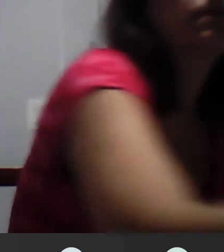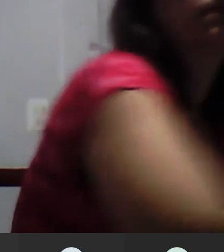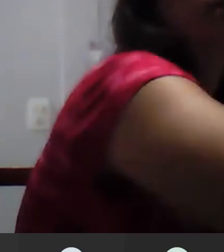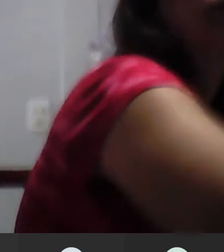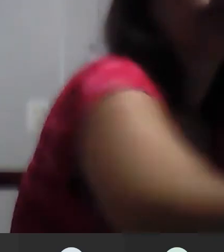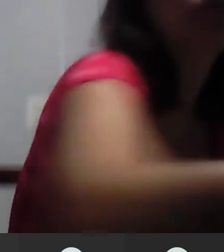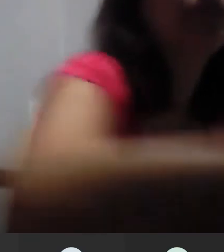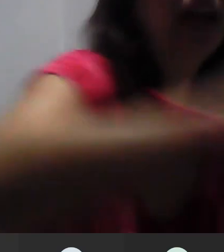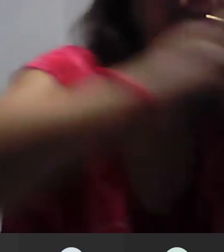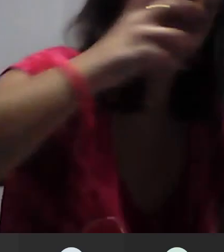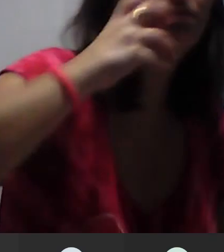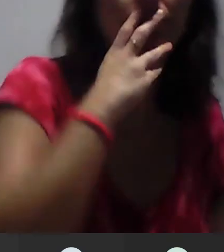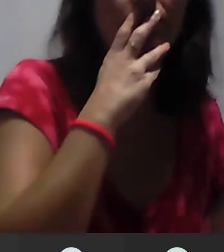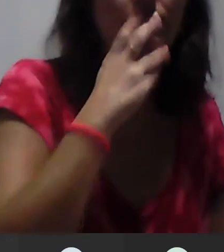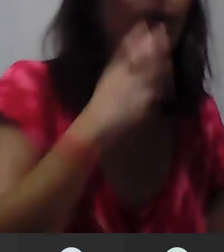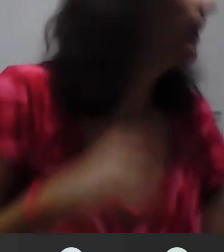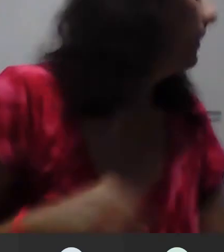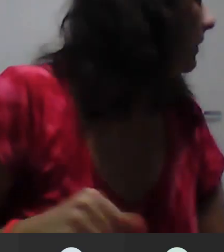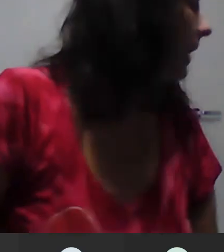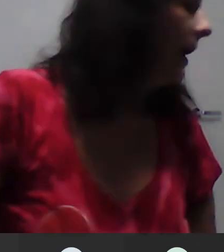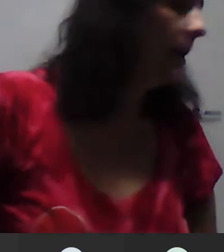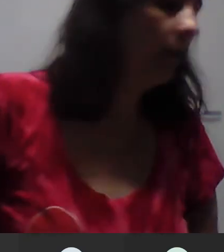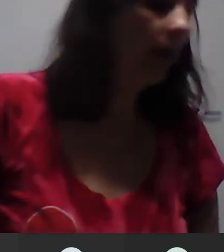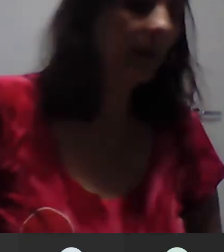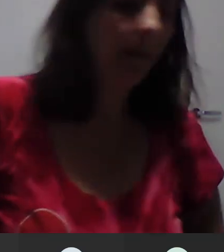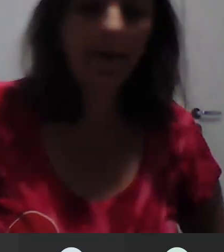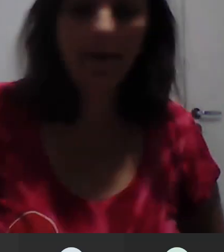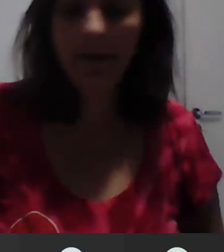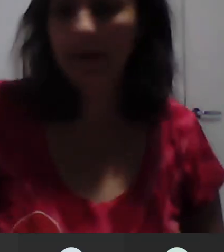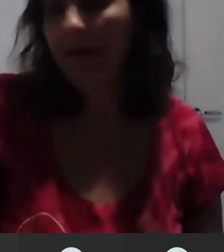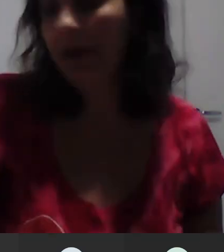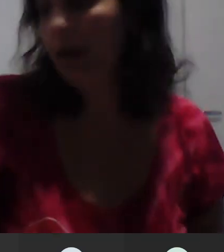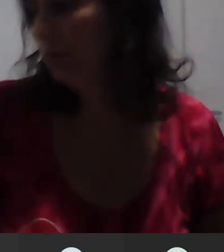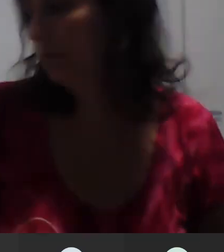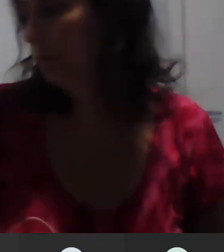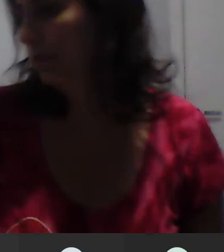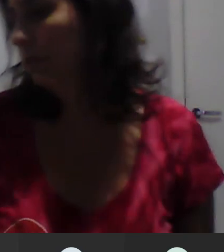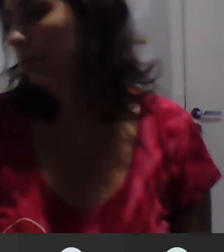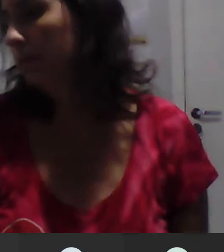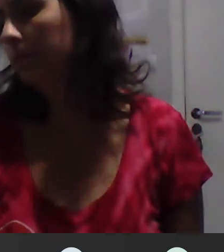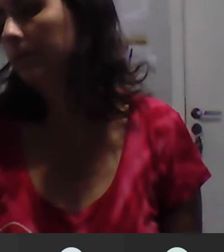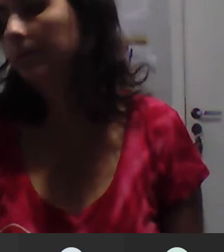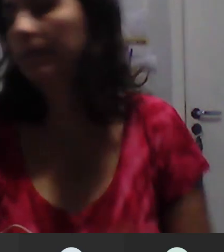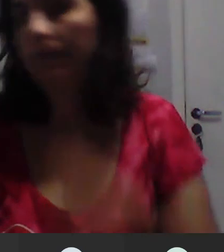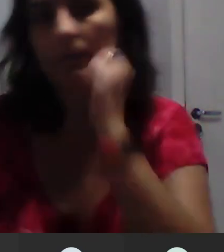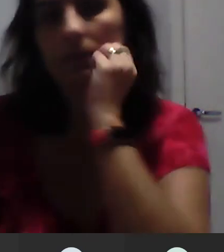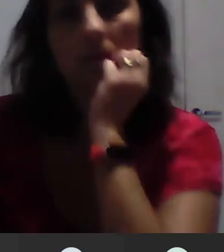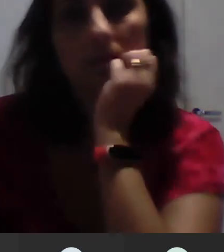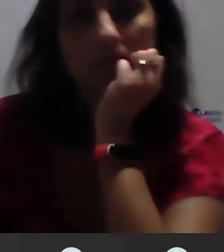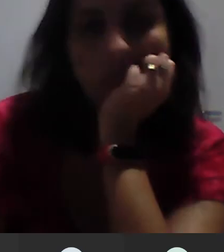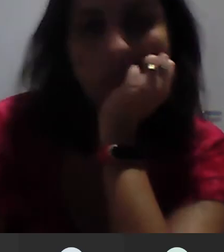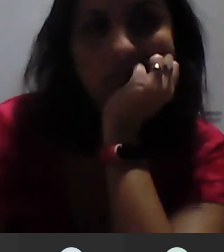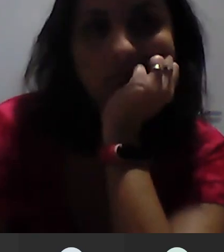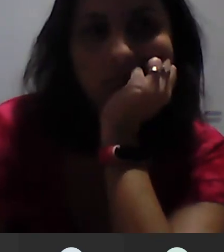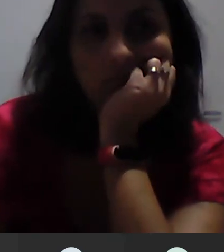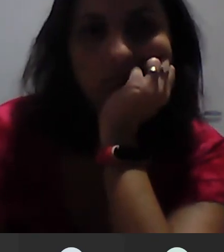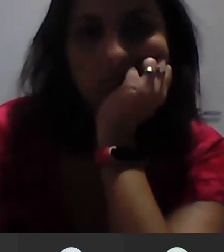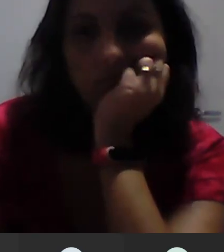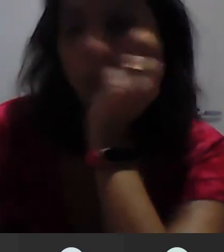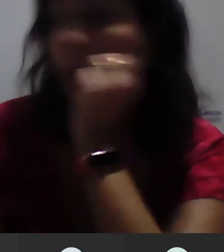nova, né, com prazo de validade mais curto e o mais limpo possível, livre de